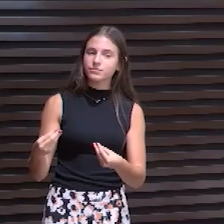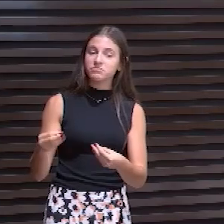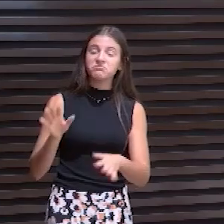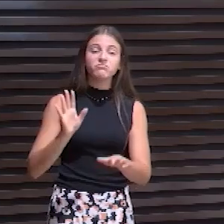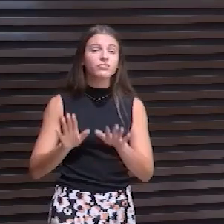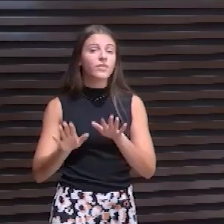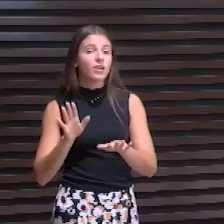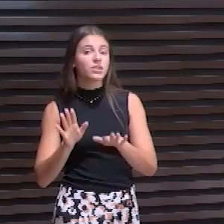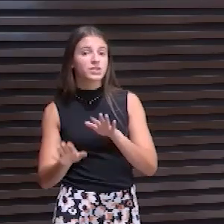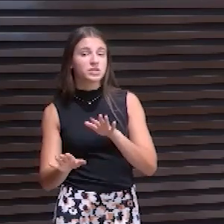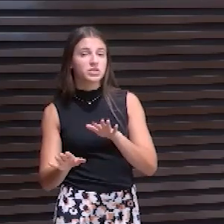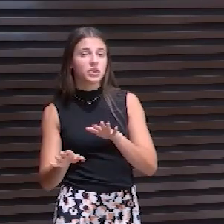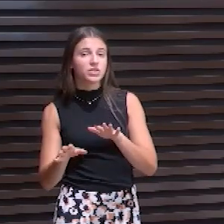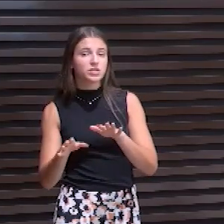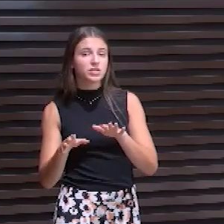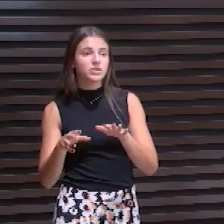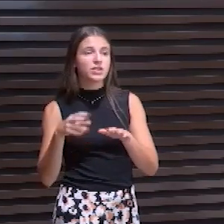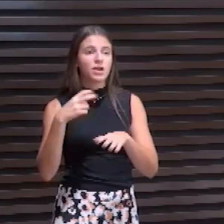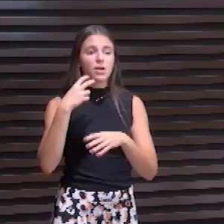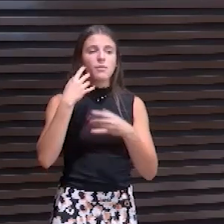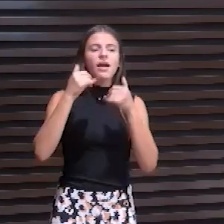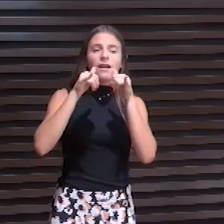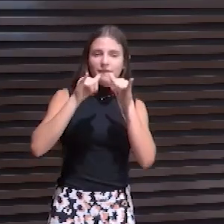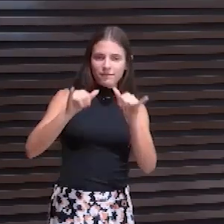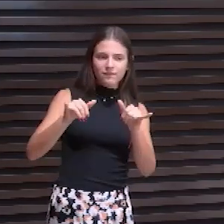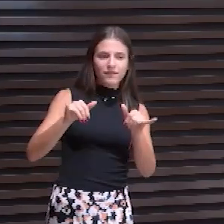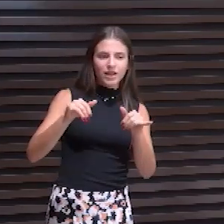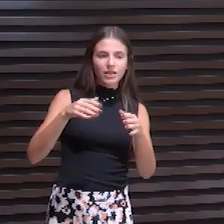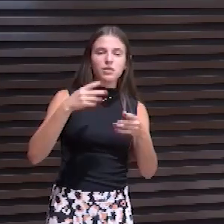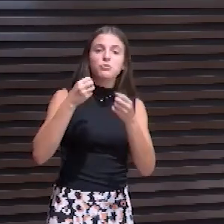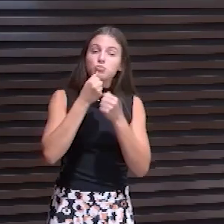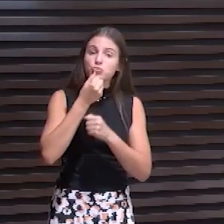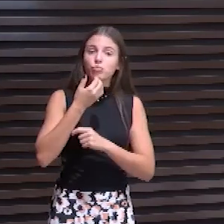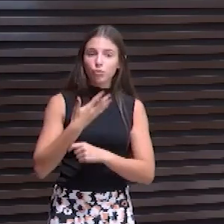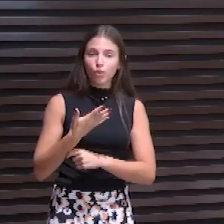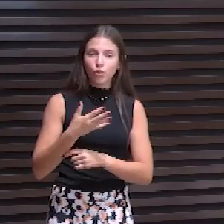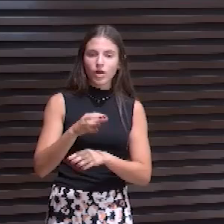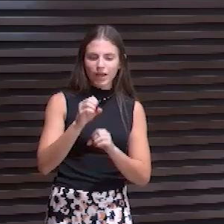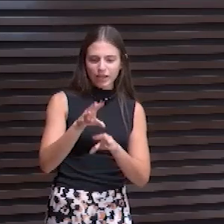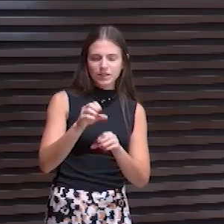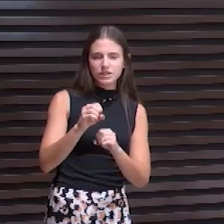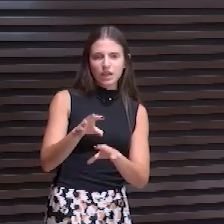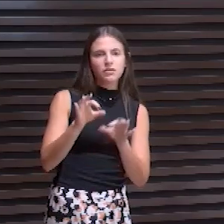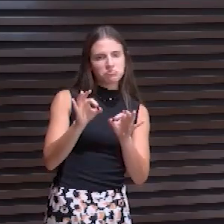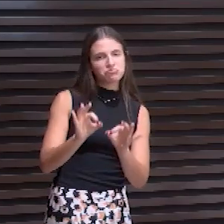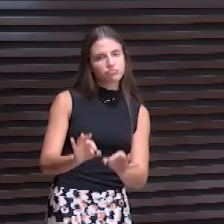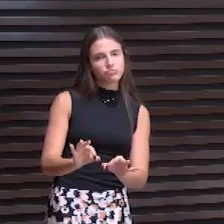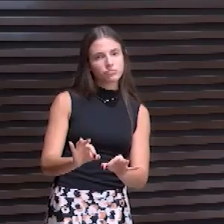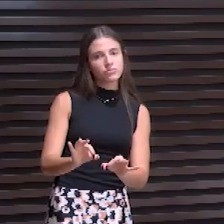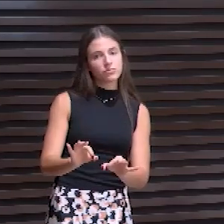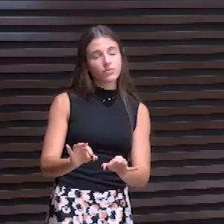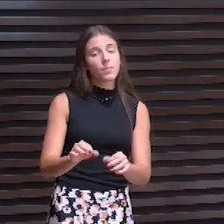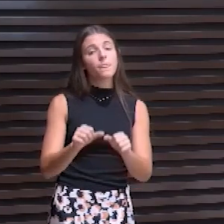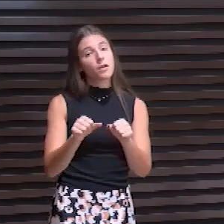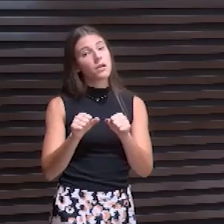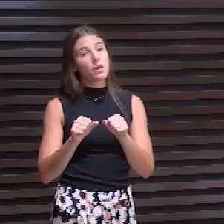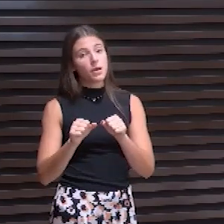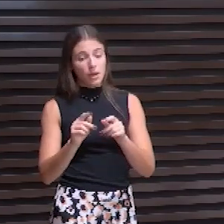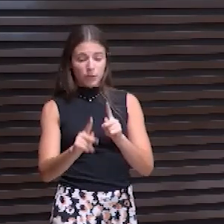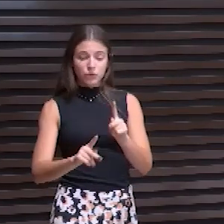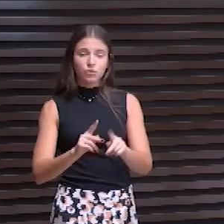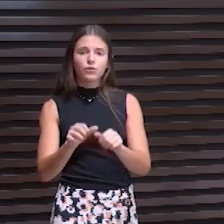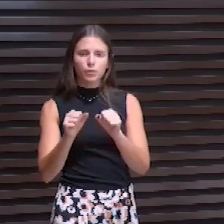talvez com a boa oratória de Jesus, com o jeito como ele ensinava. Eles podem ter sim ficado maravilhados.